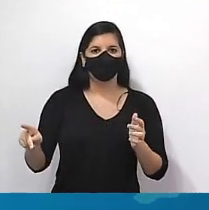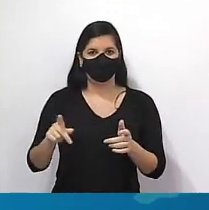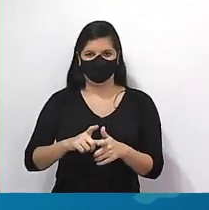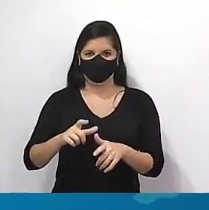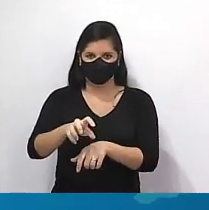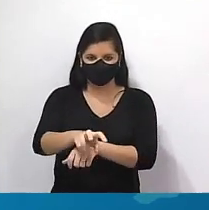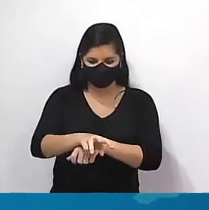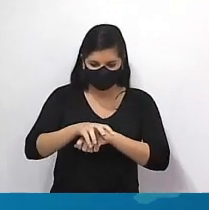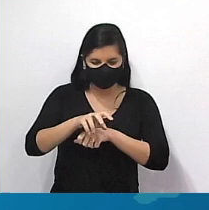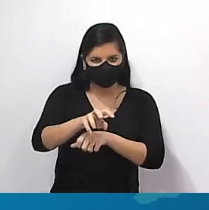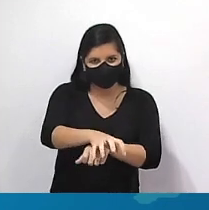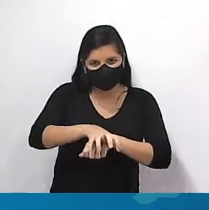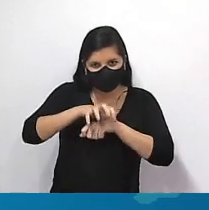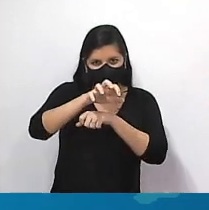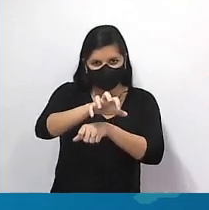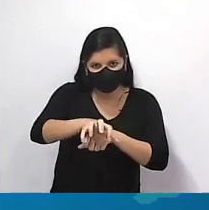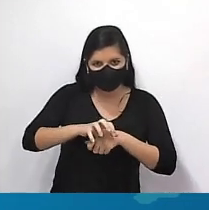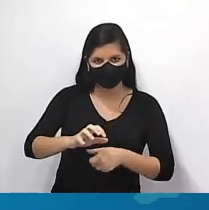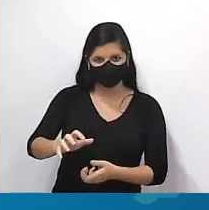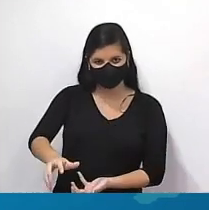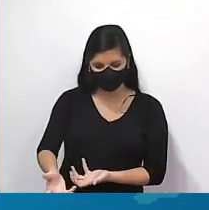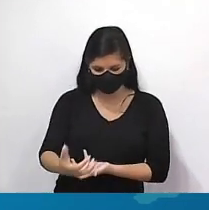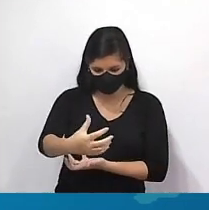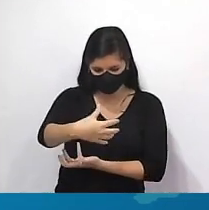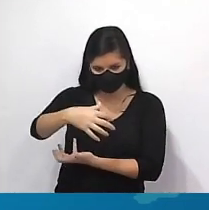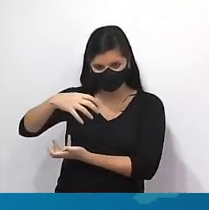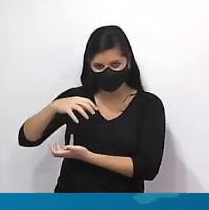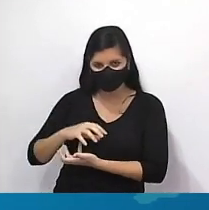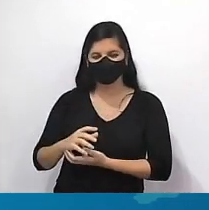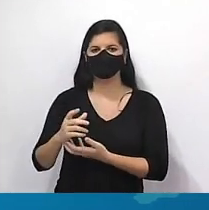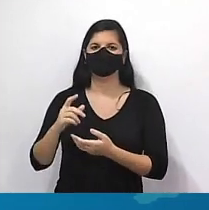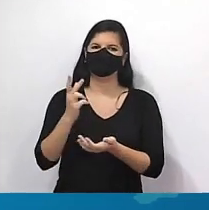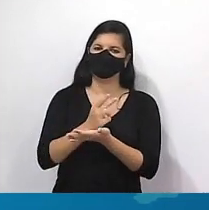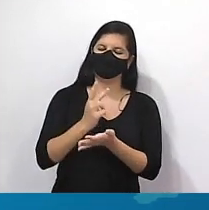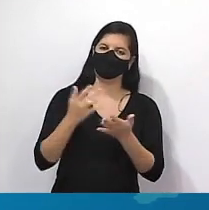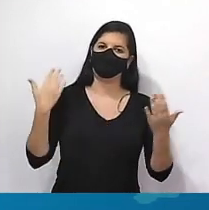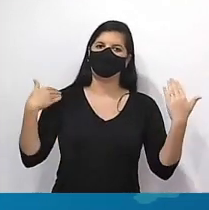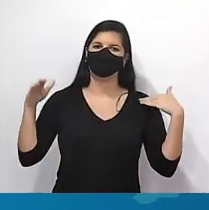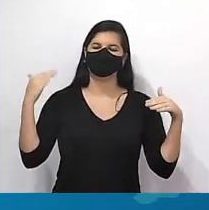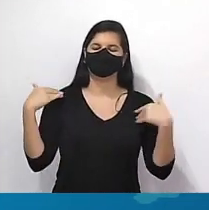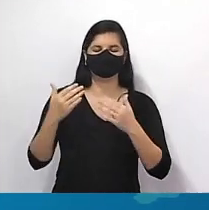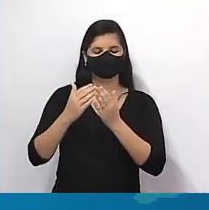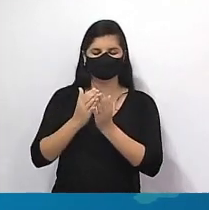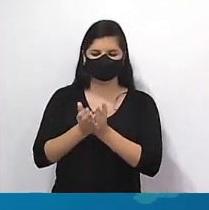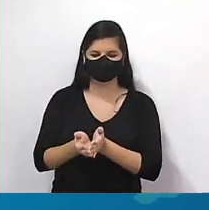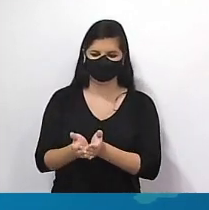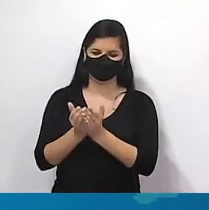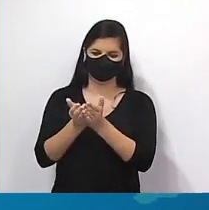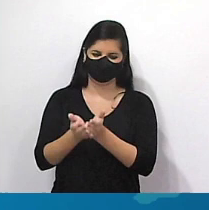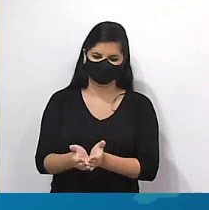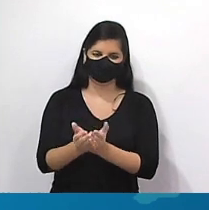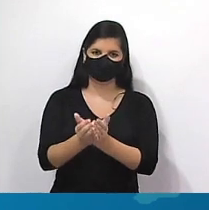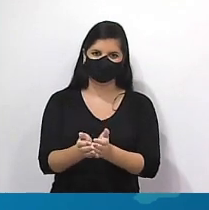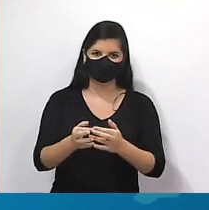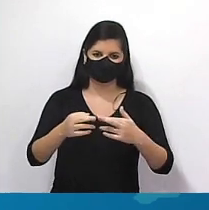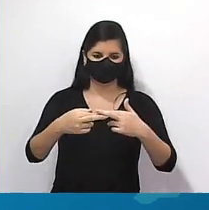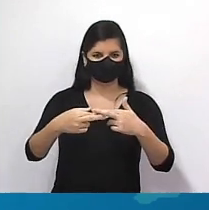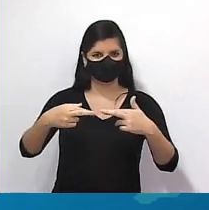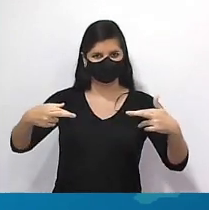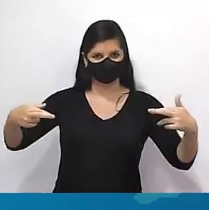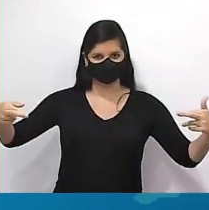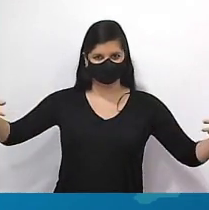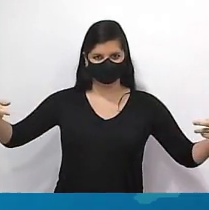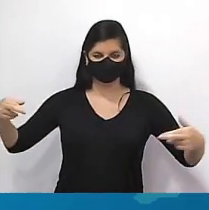eram funcionários lá do faraó, eles passeavam aí pelo Nilo, no barquinho, com um monte de cordas enroladas